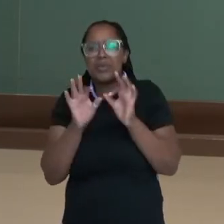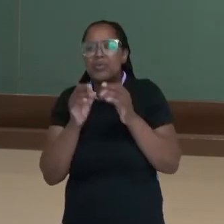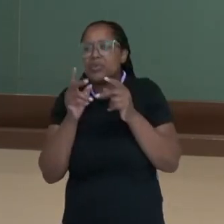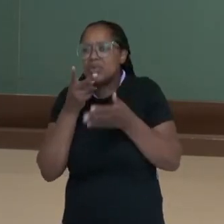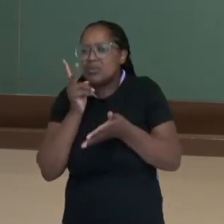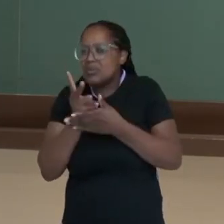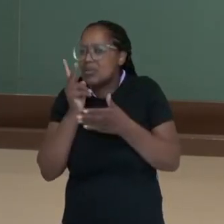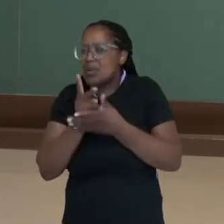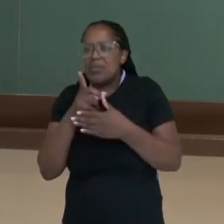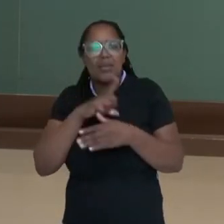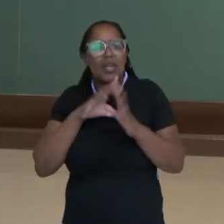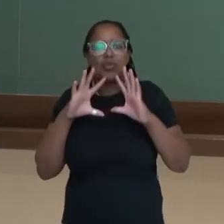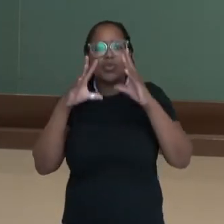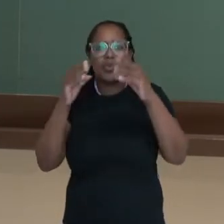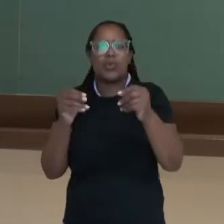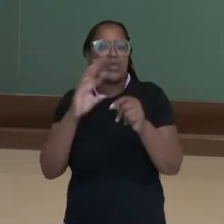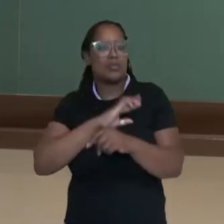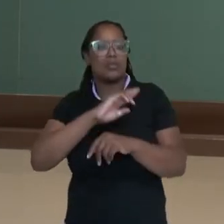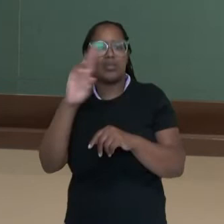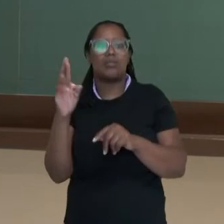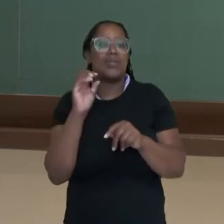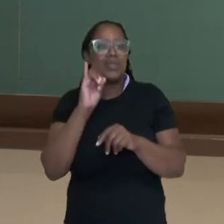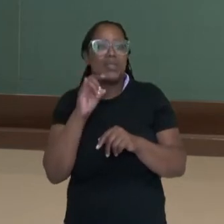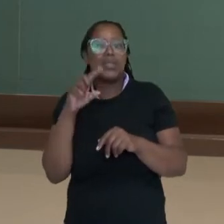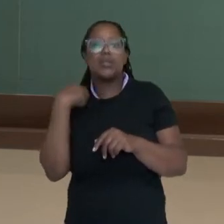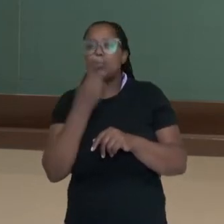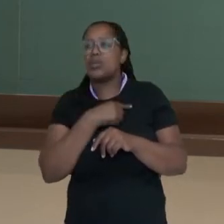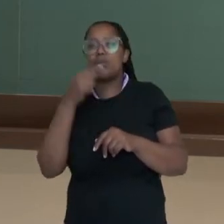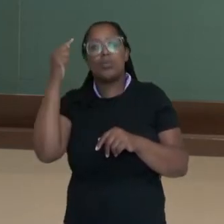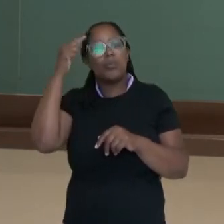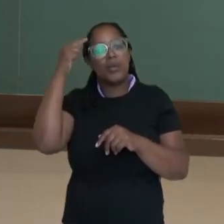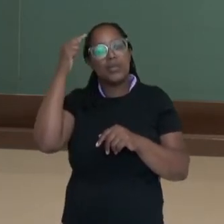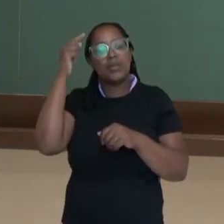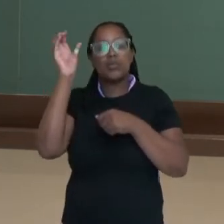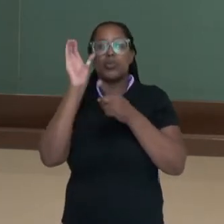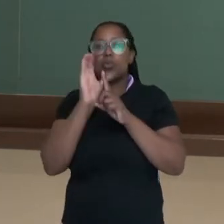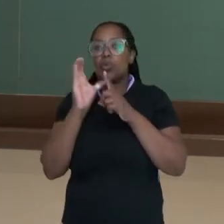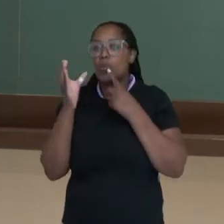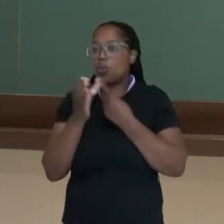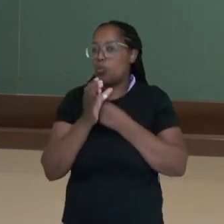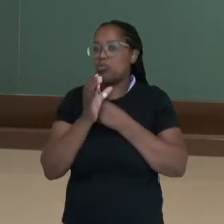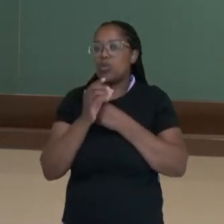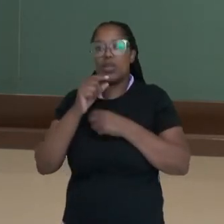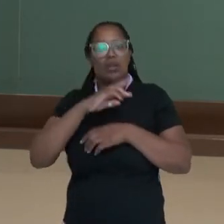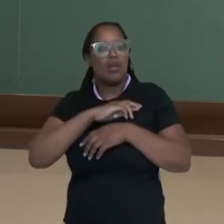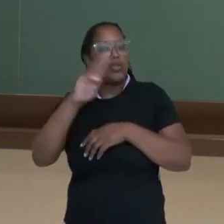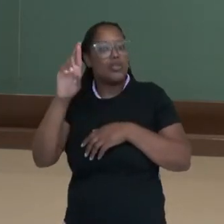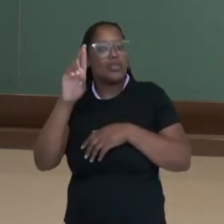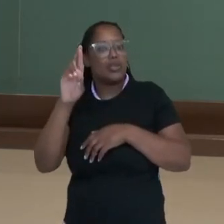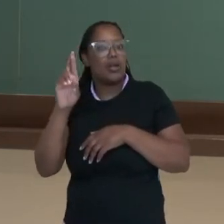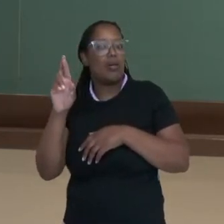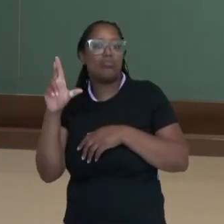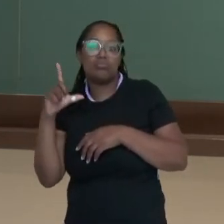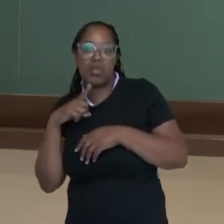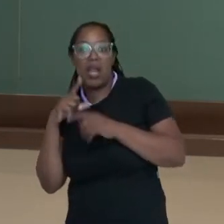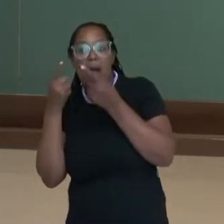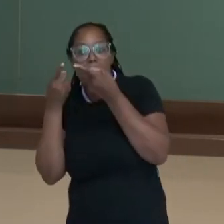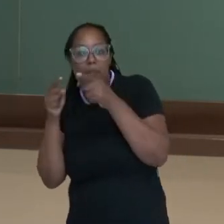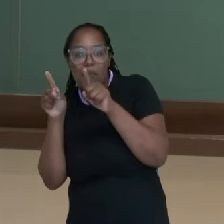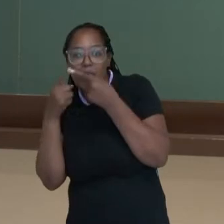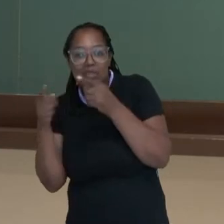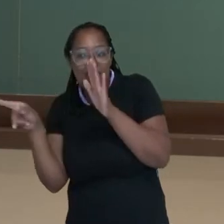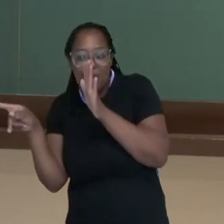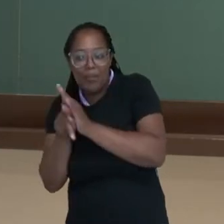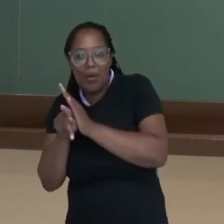diversas religiões, né? Quando a gente está pensando num culto religioso qualquer, a música é tradicional, né? Eu falo assim, é